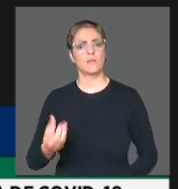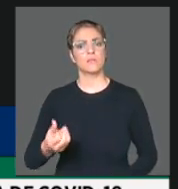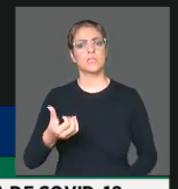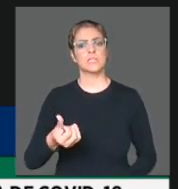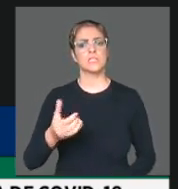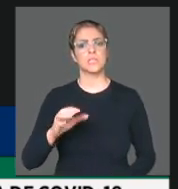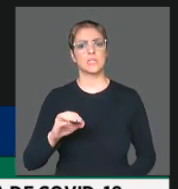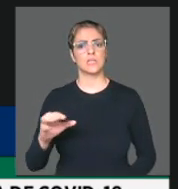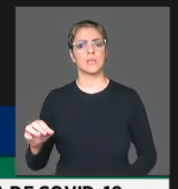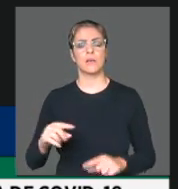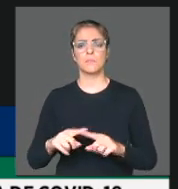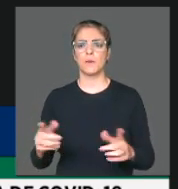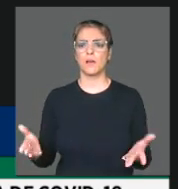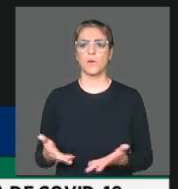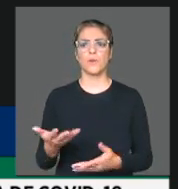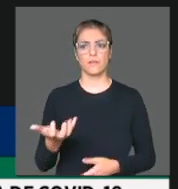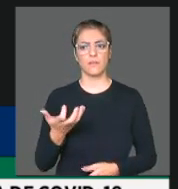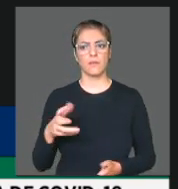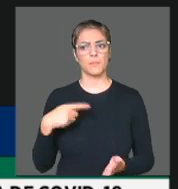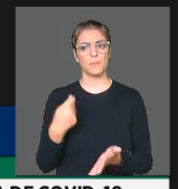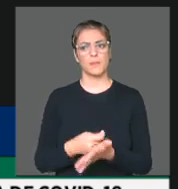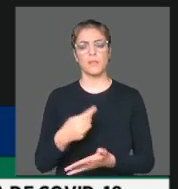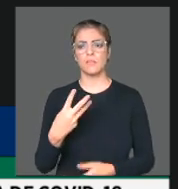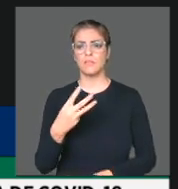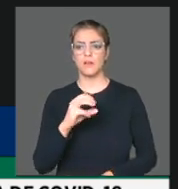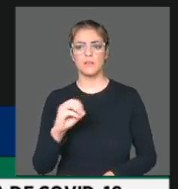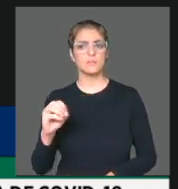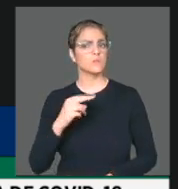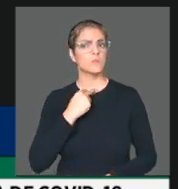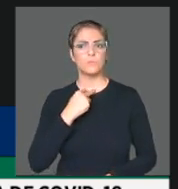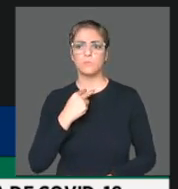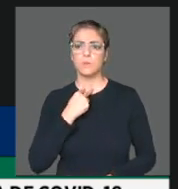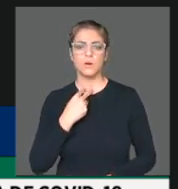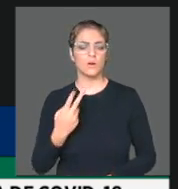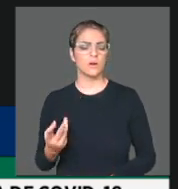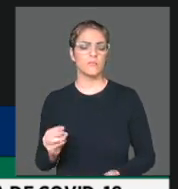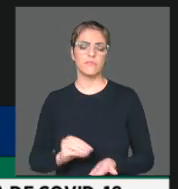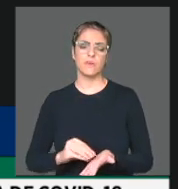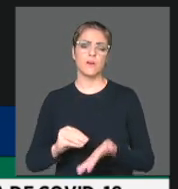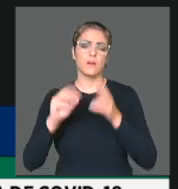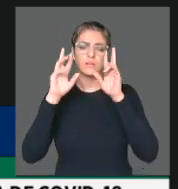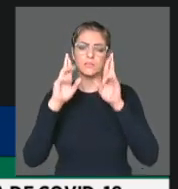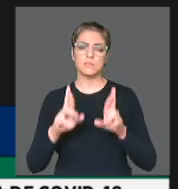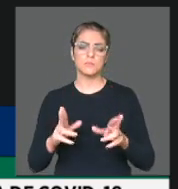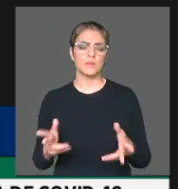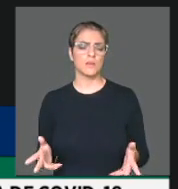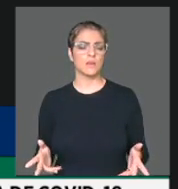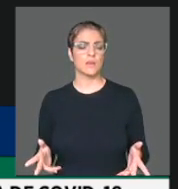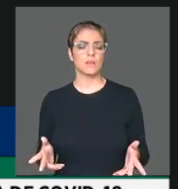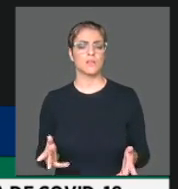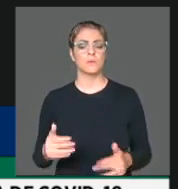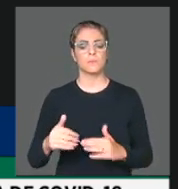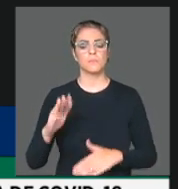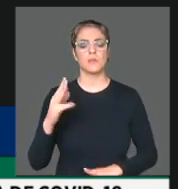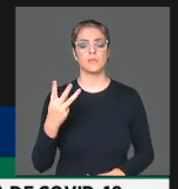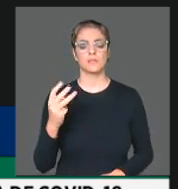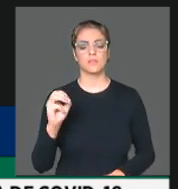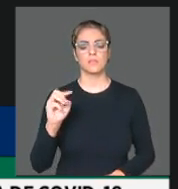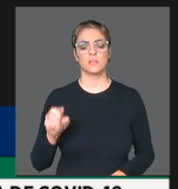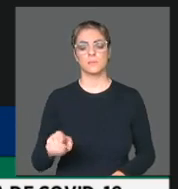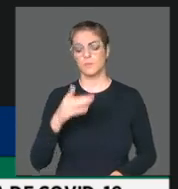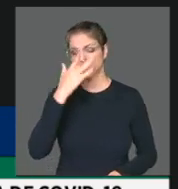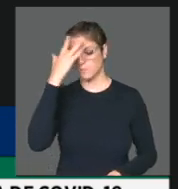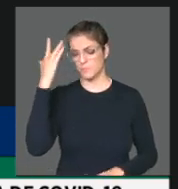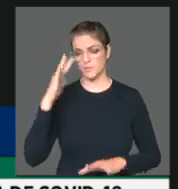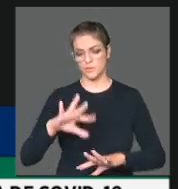voltar a pagar 300, não pode. É desrespeito com a vida. É por isso que a gente tem mais de 30 mil pessoas pegando